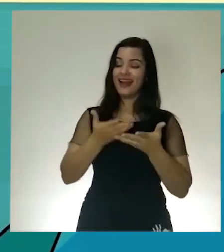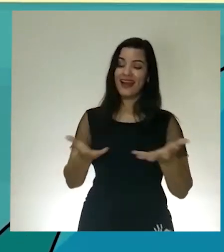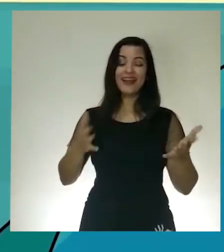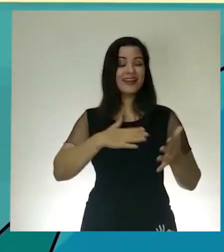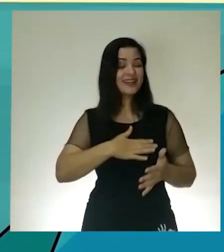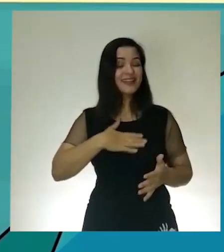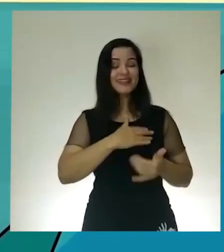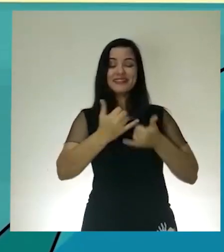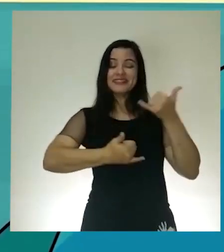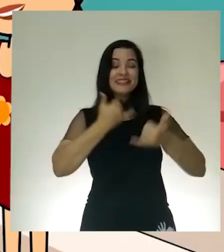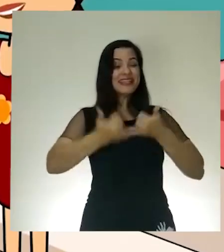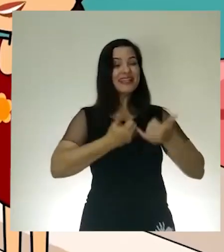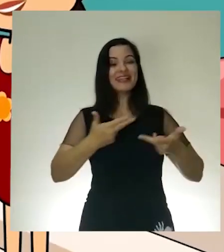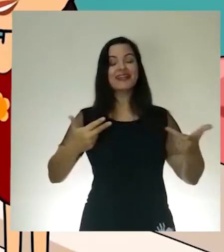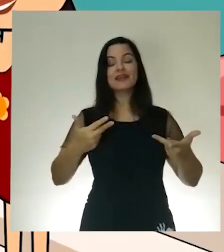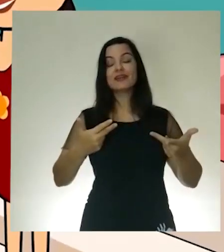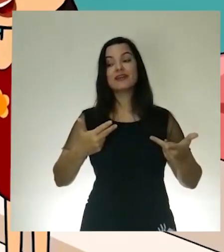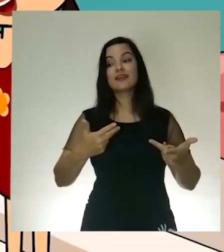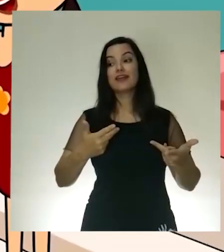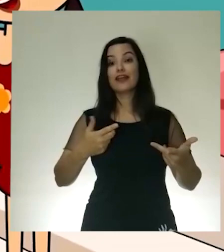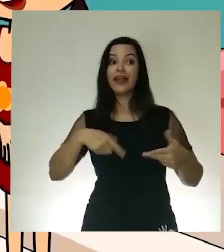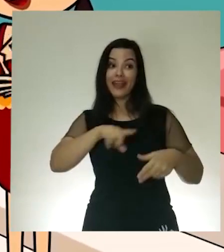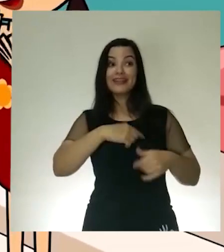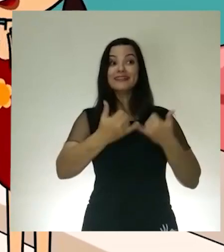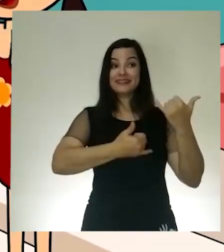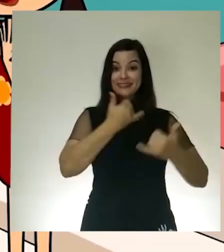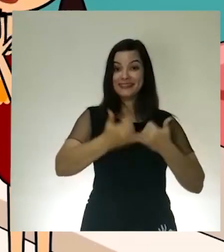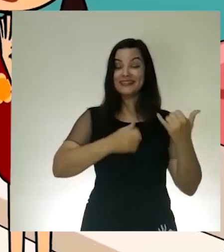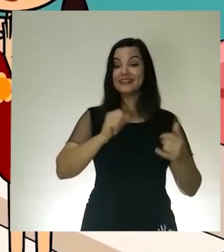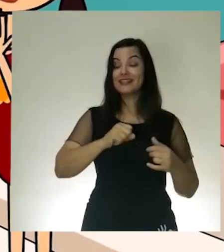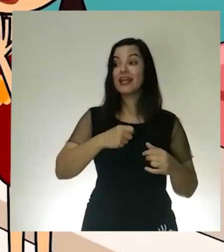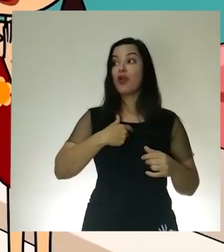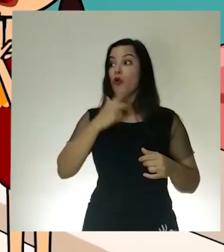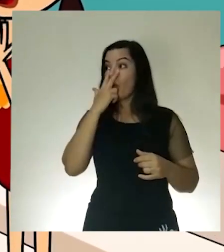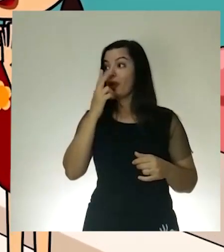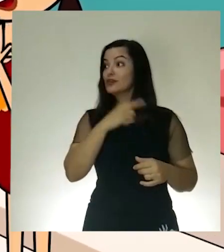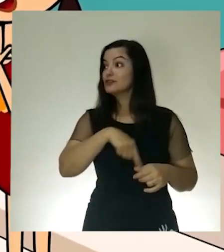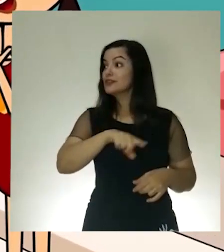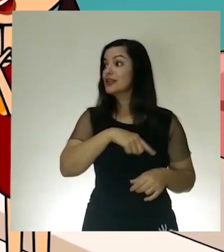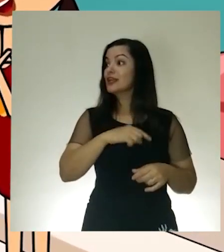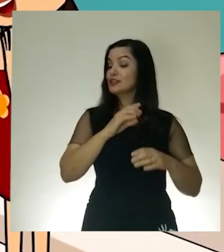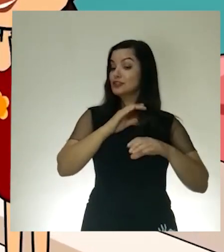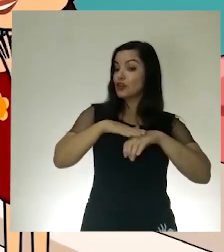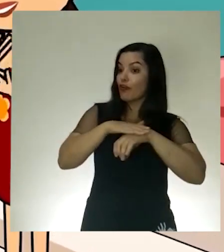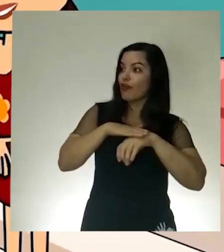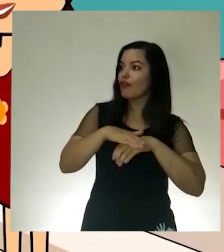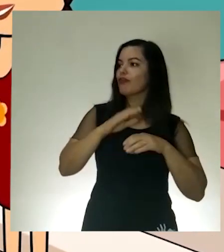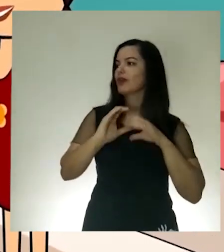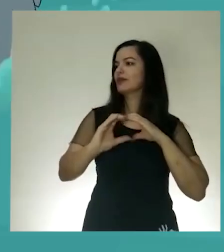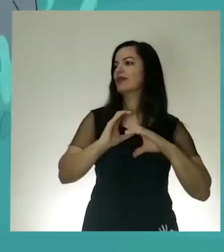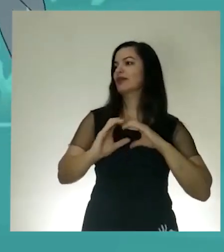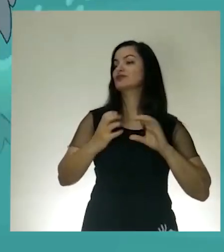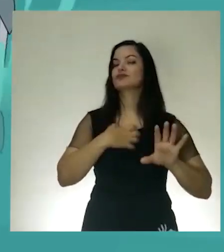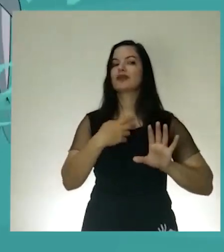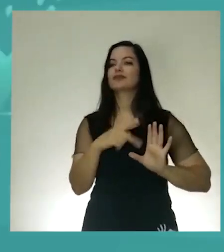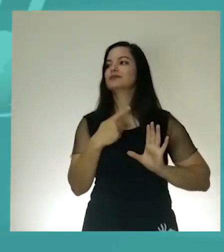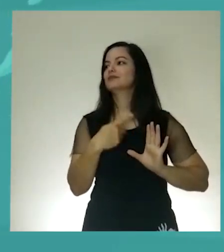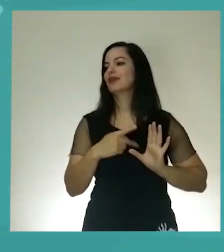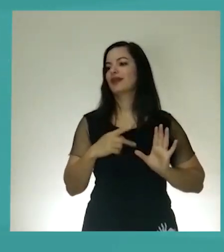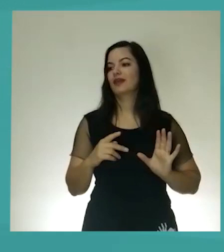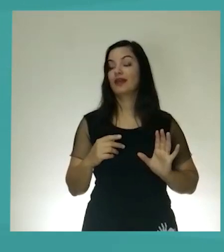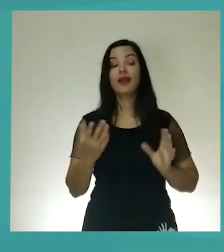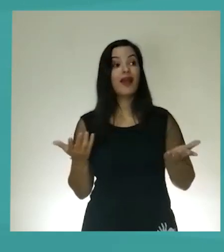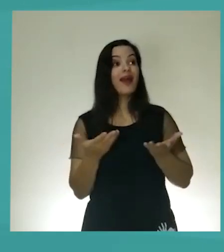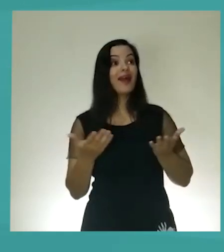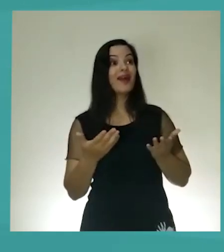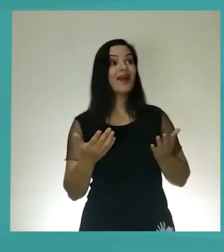Legal, eles gostam de brincar. Acho que não estão só brincando. Acredito que esse é o jeito que usam para conversar. E